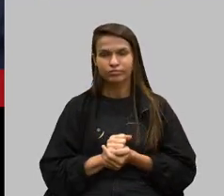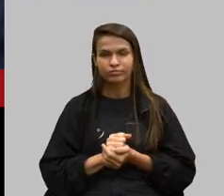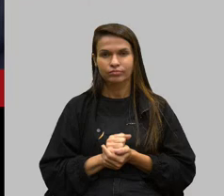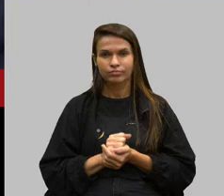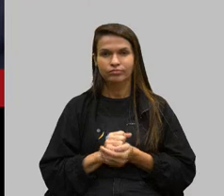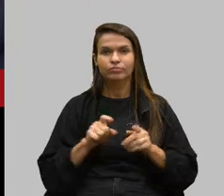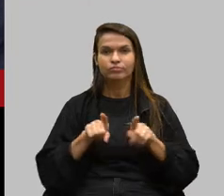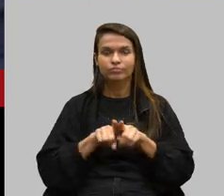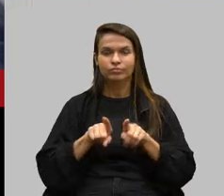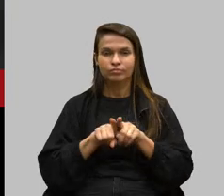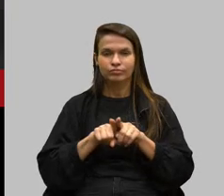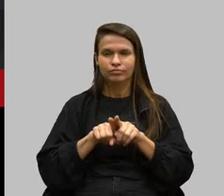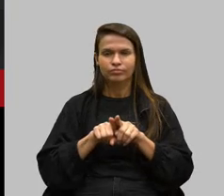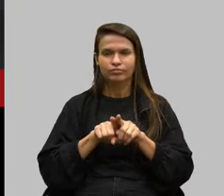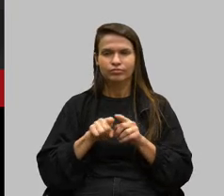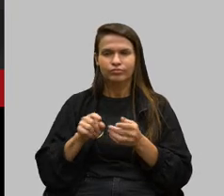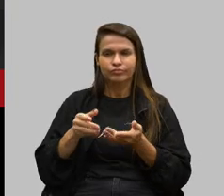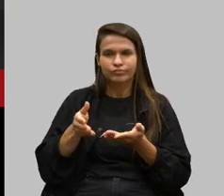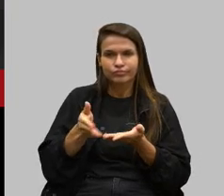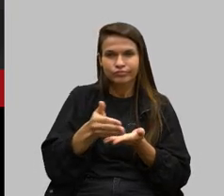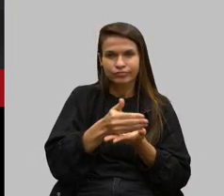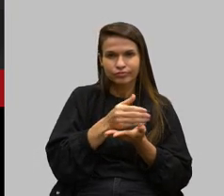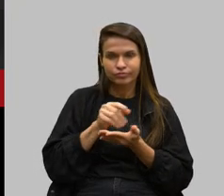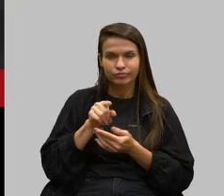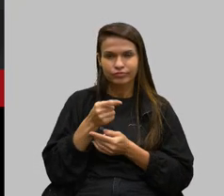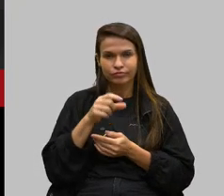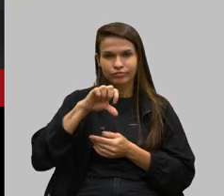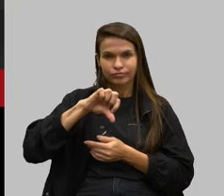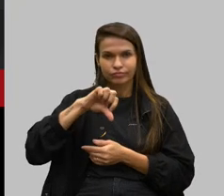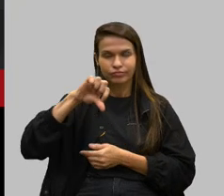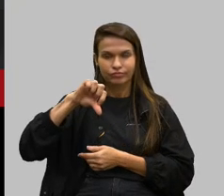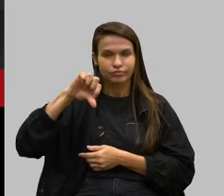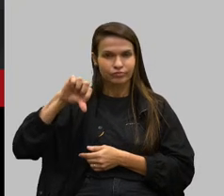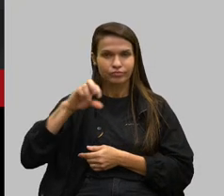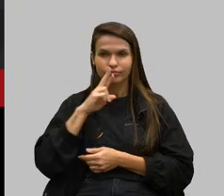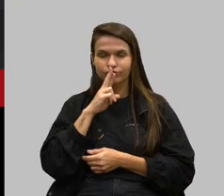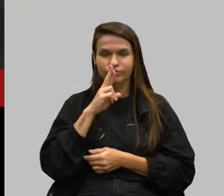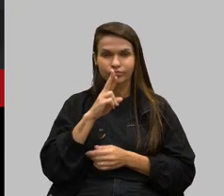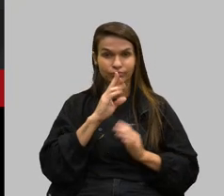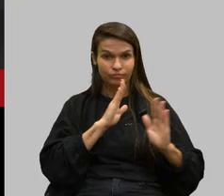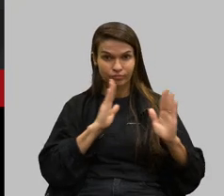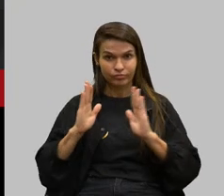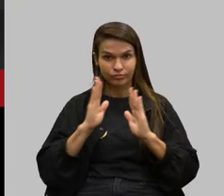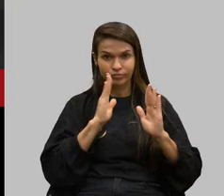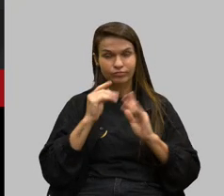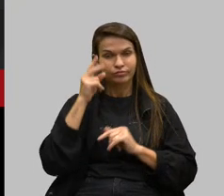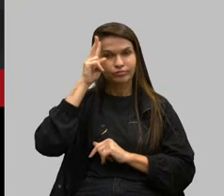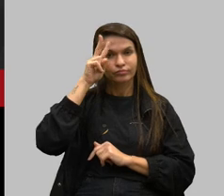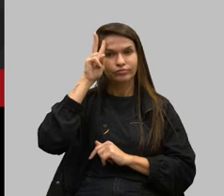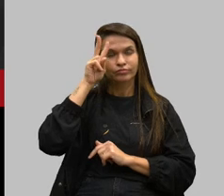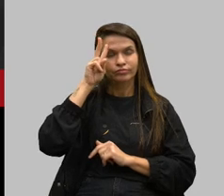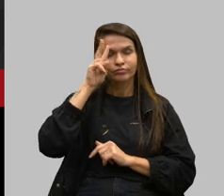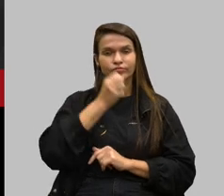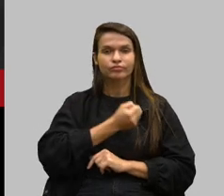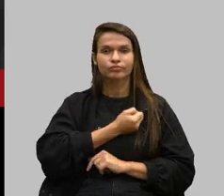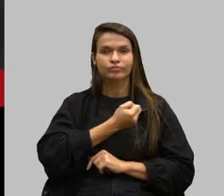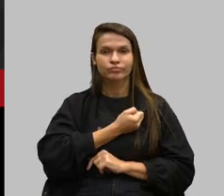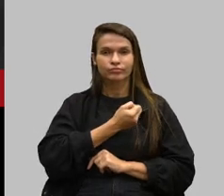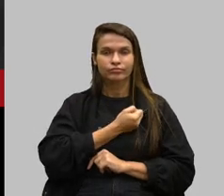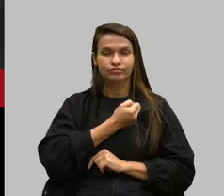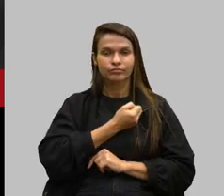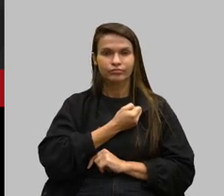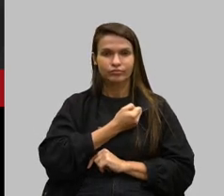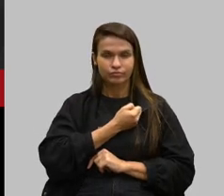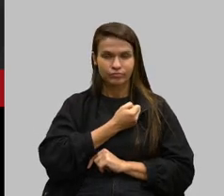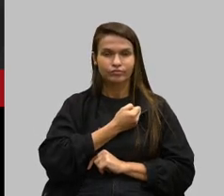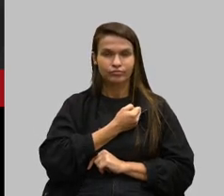foram 1999 requerimentos respondidos no período eu me lembro que o número o o